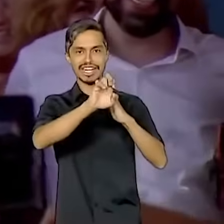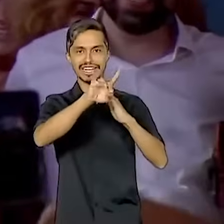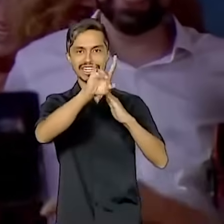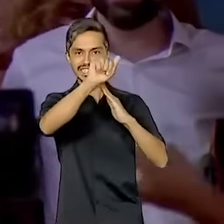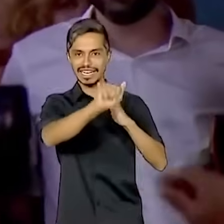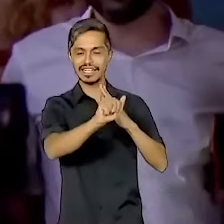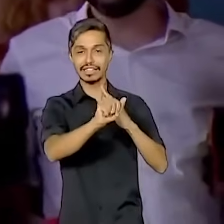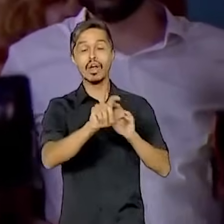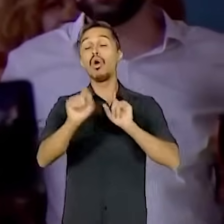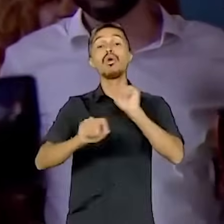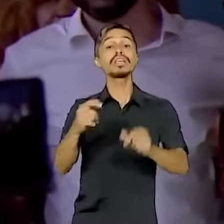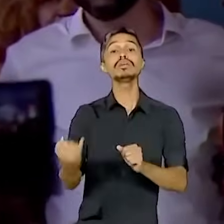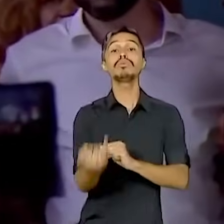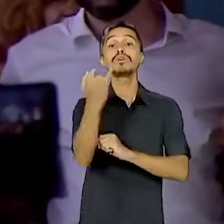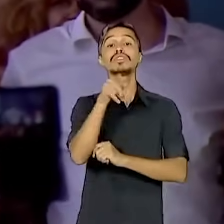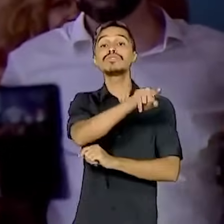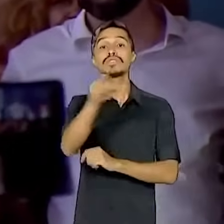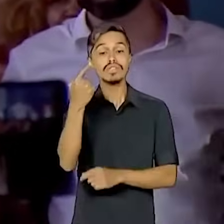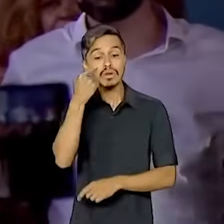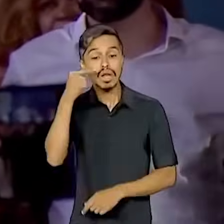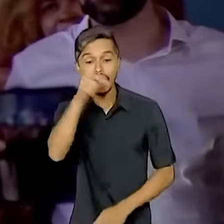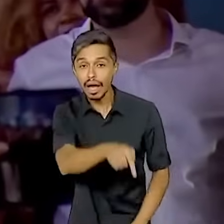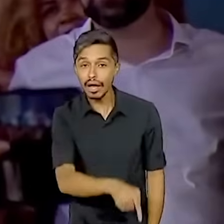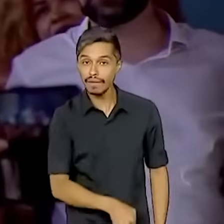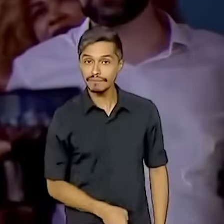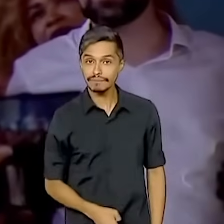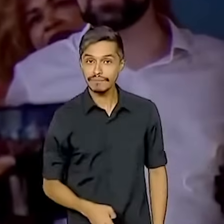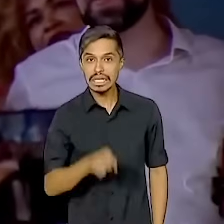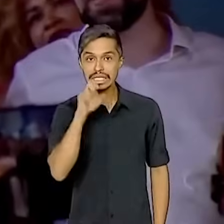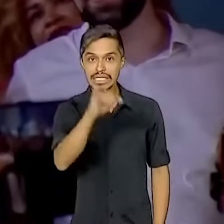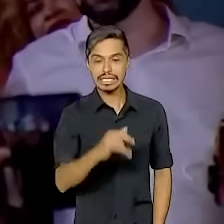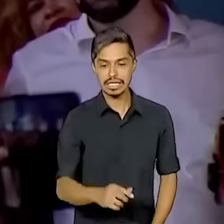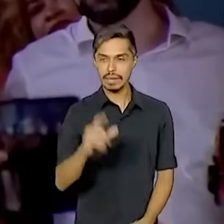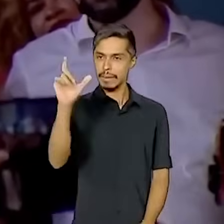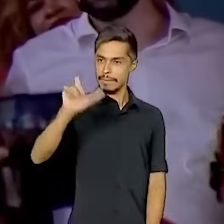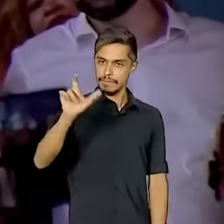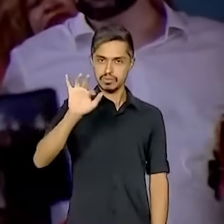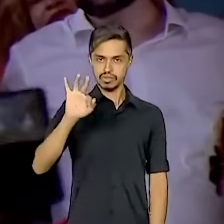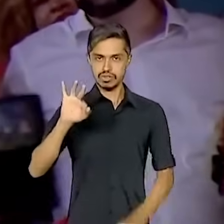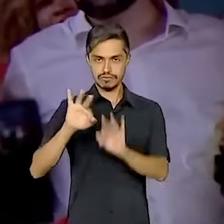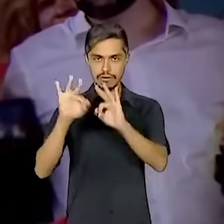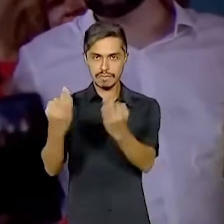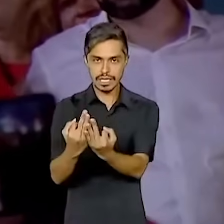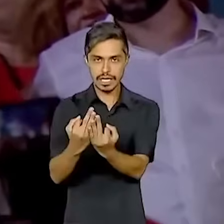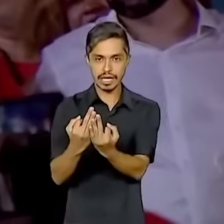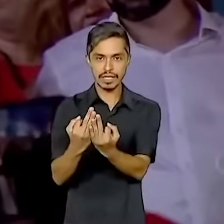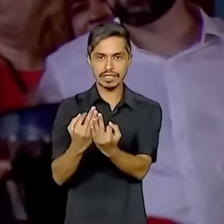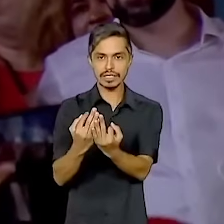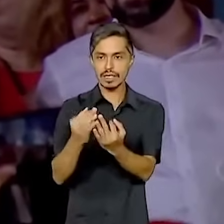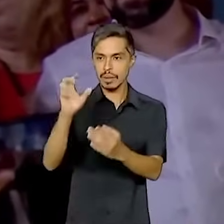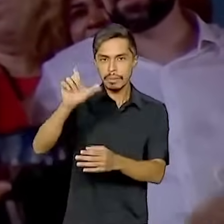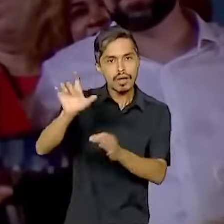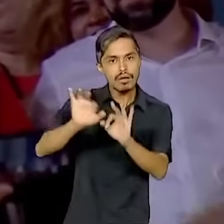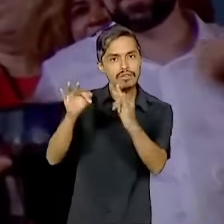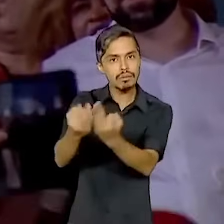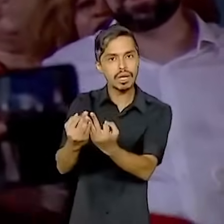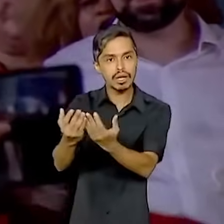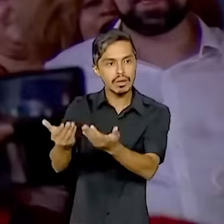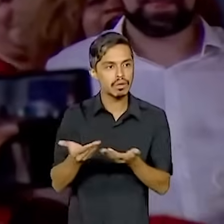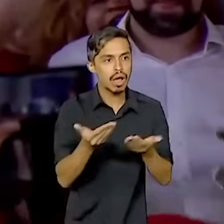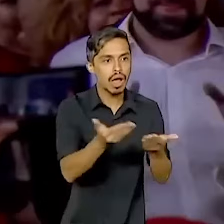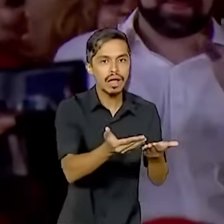Pois bem, o que é importante vocês atentarem? Quem recebe Bolsa Família não vai pagar a